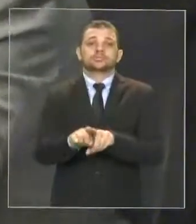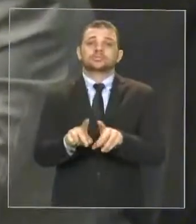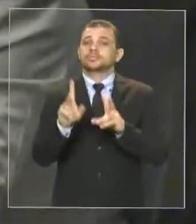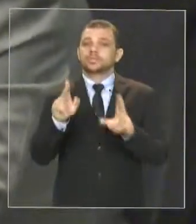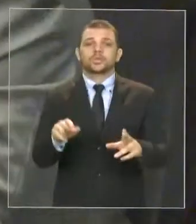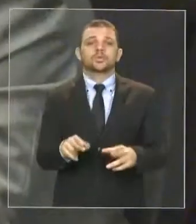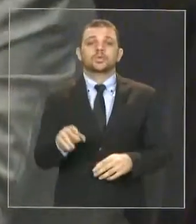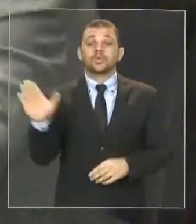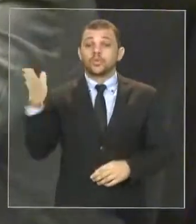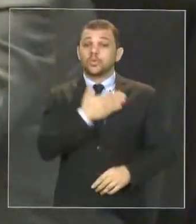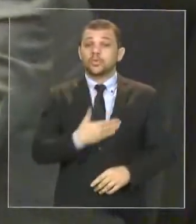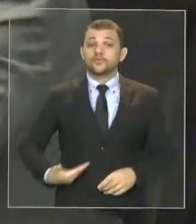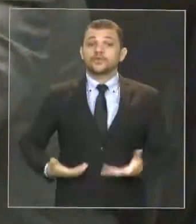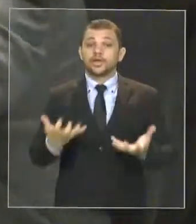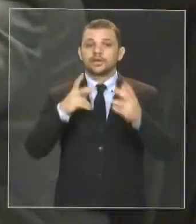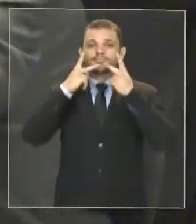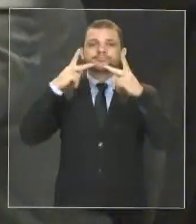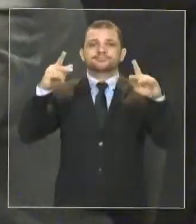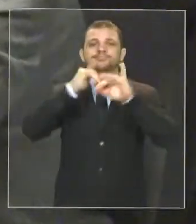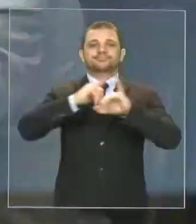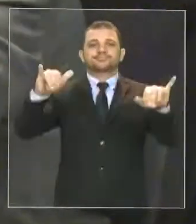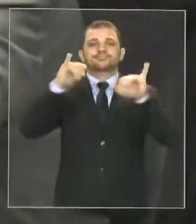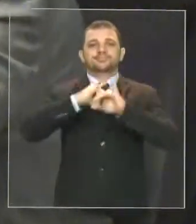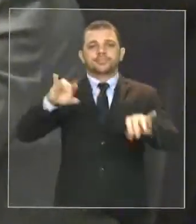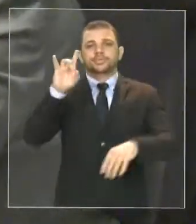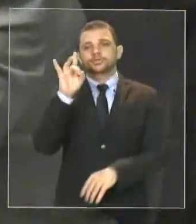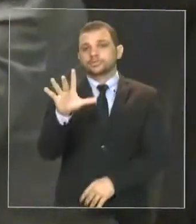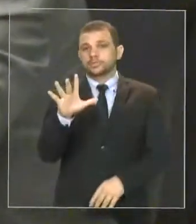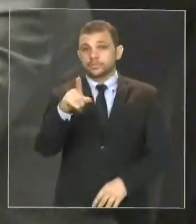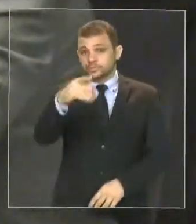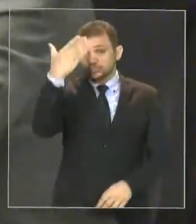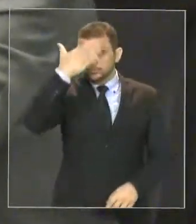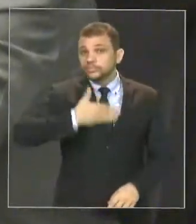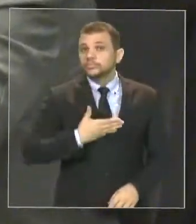de propaganda, como Vossa Excelência está mostrando as